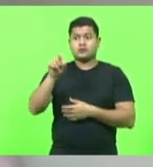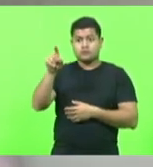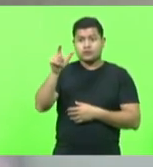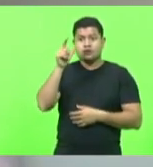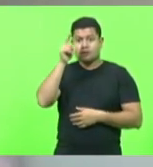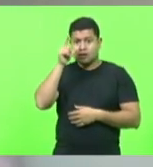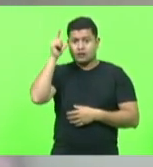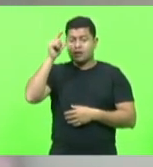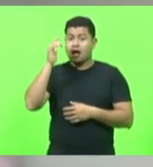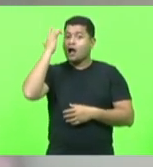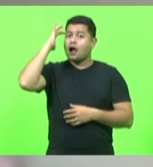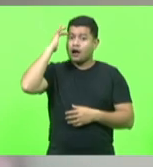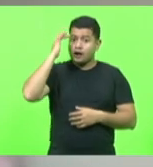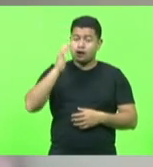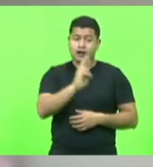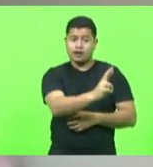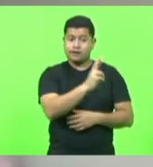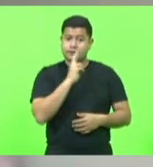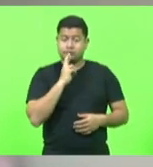resposta